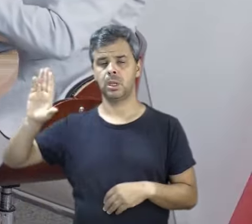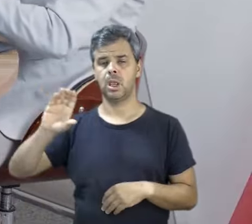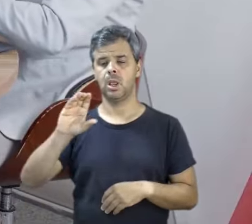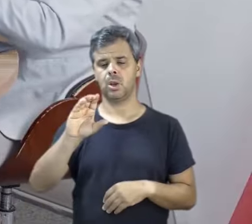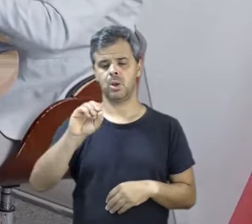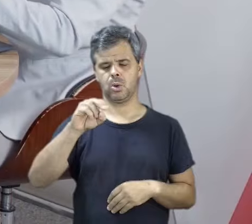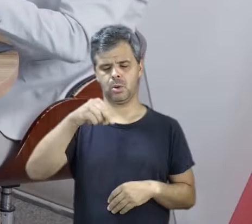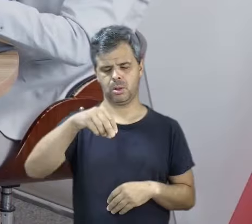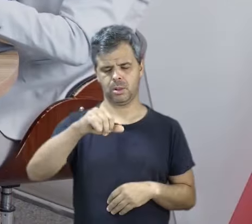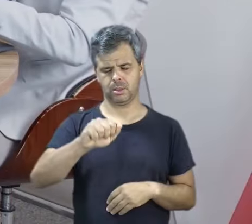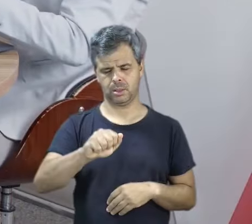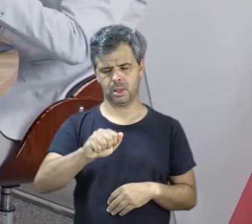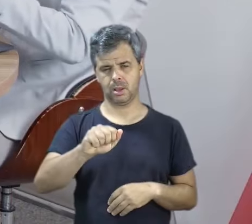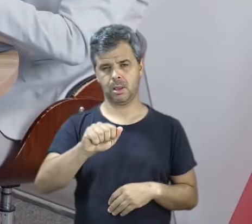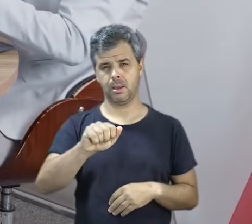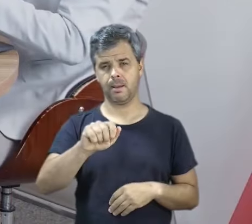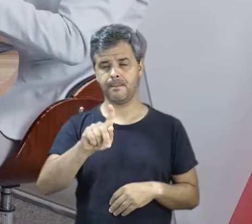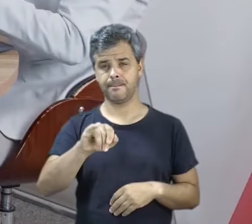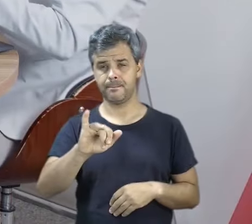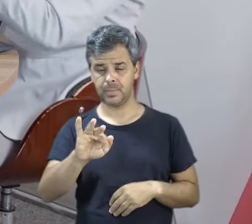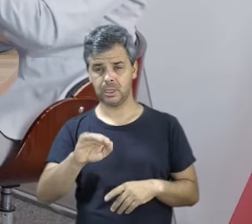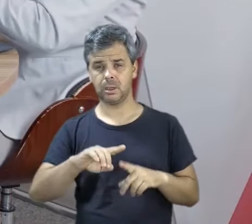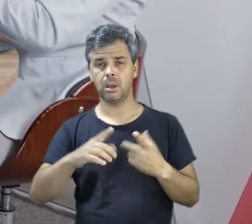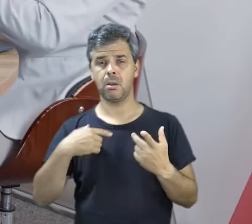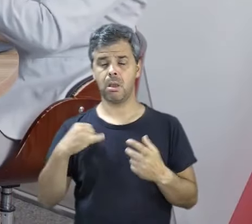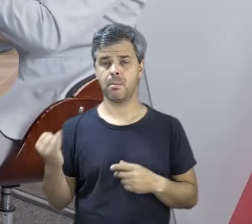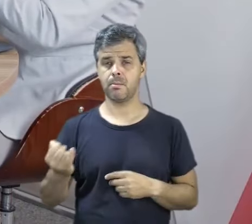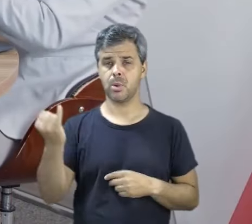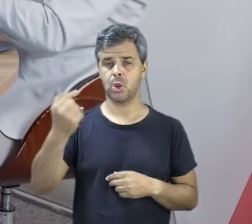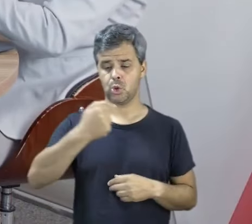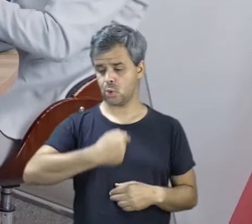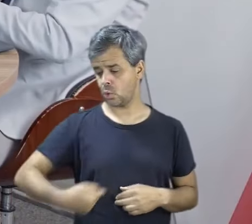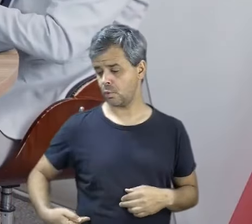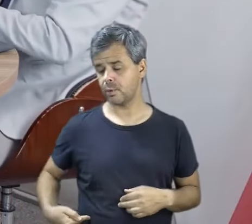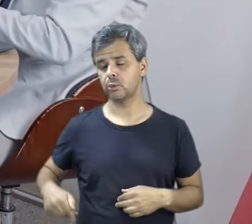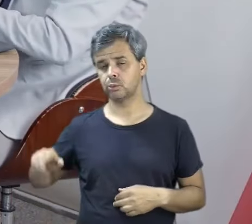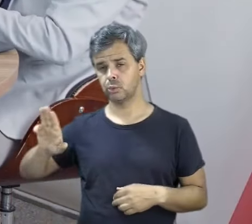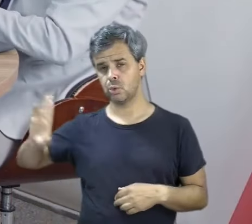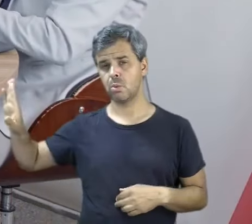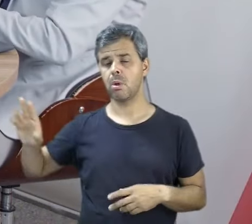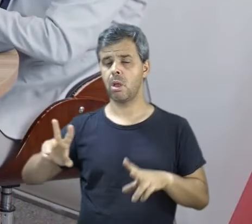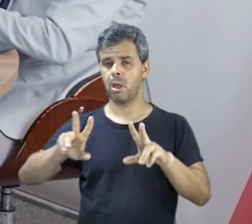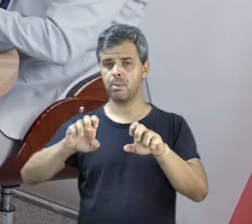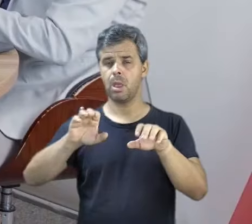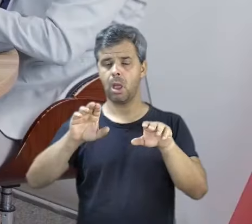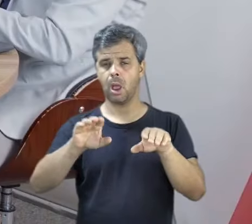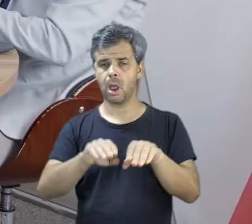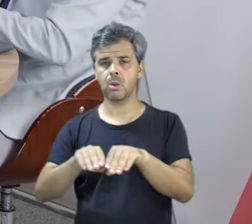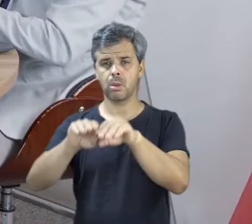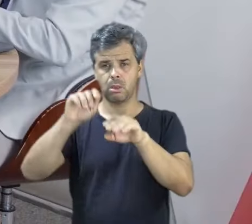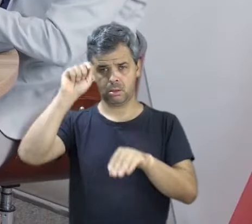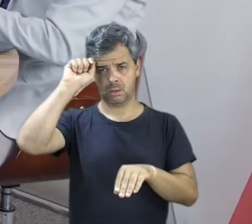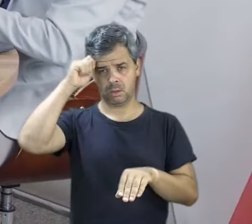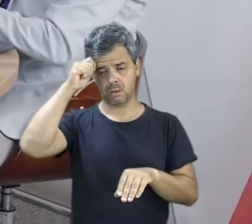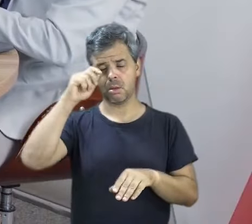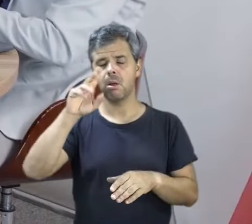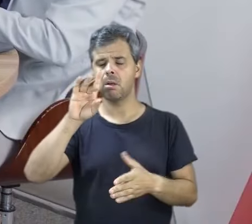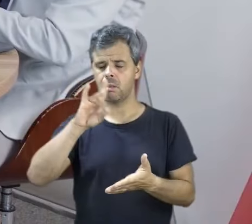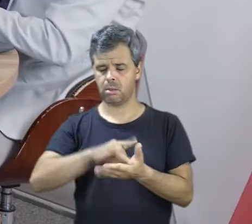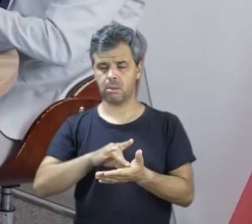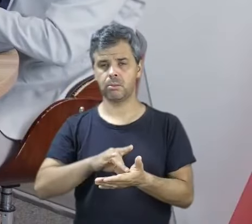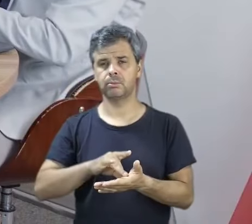CONAPI representa a importância que o governo Lula dá também para esse tema da igualdade racial, né, Janaína?